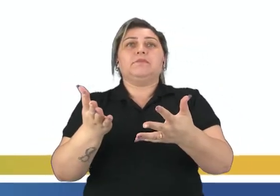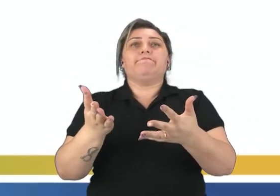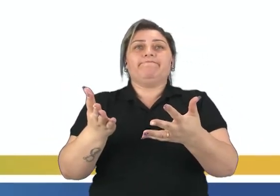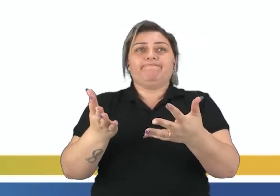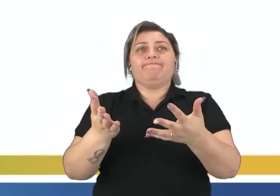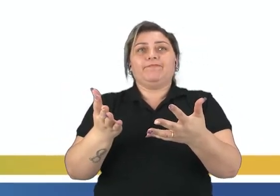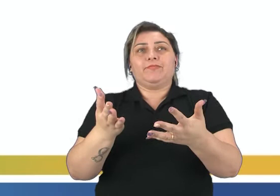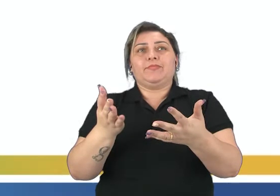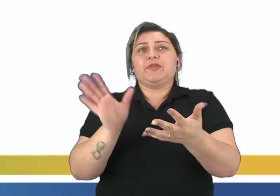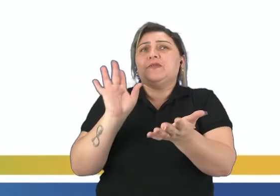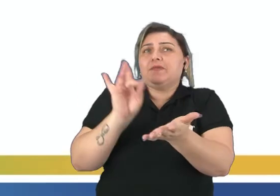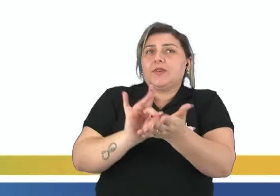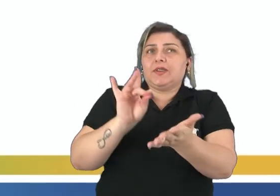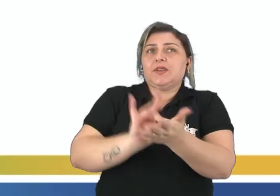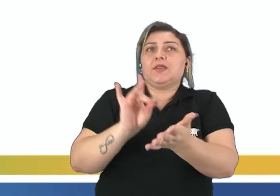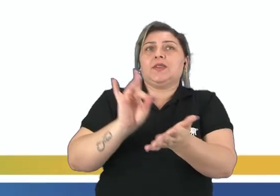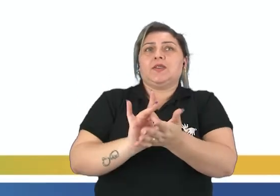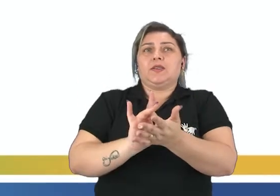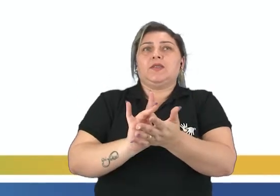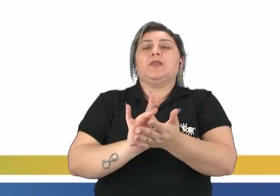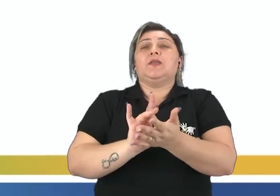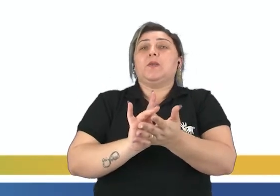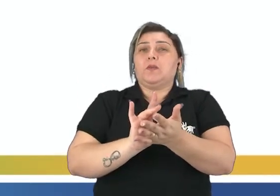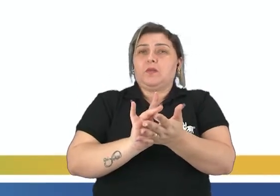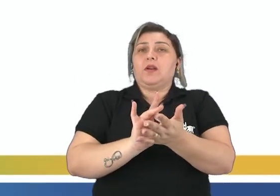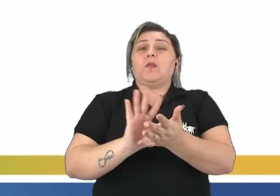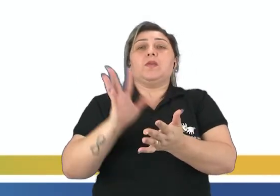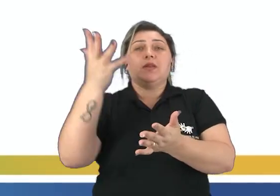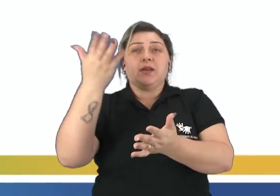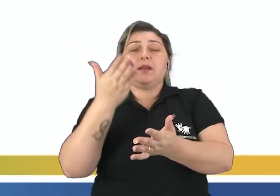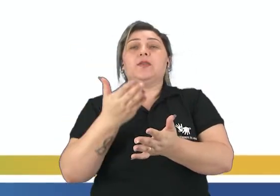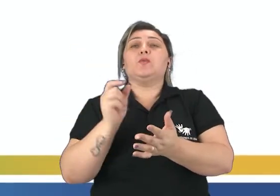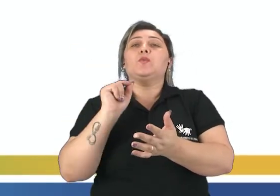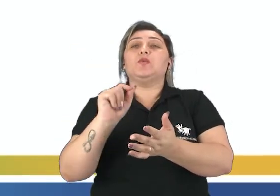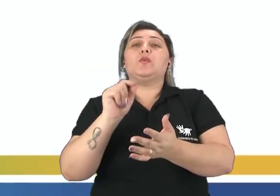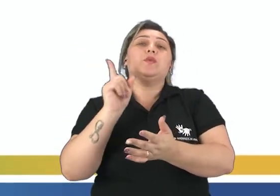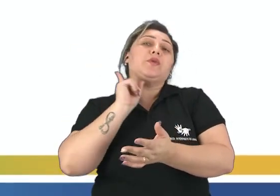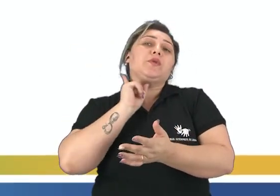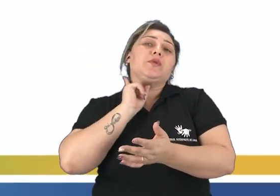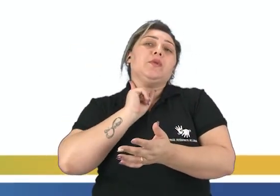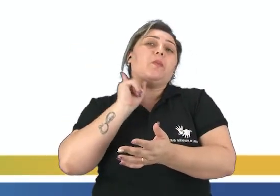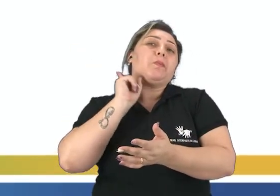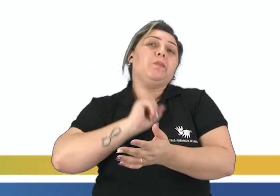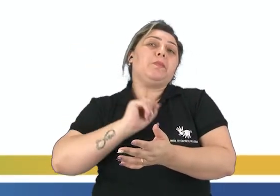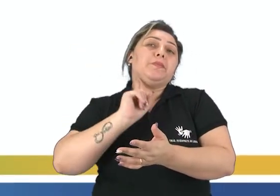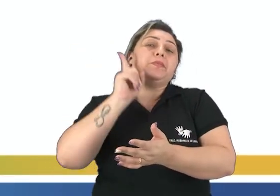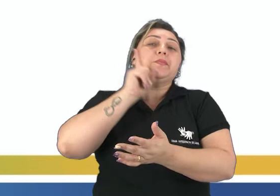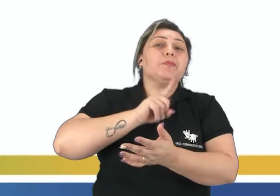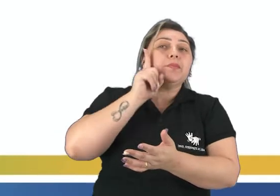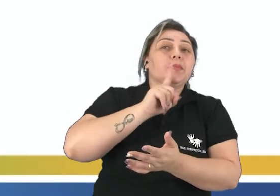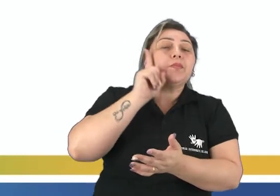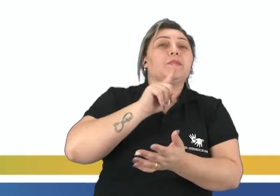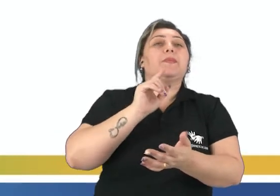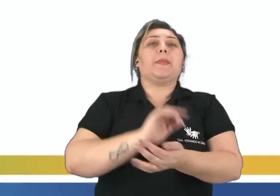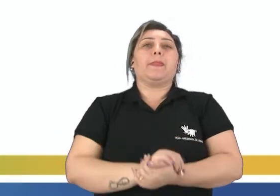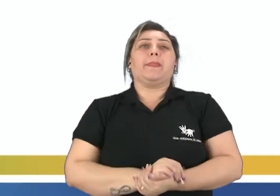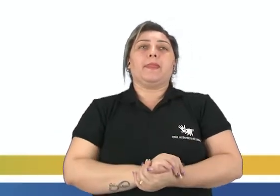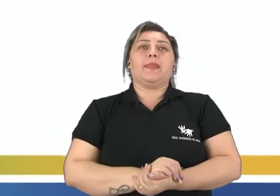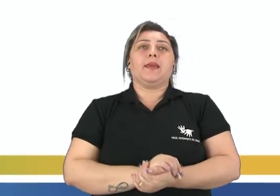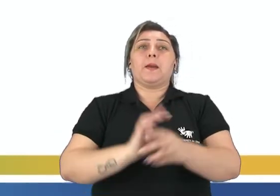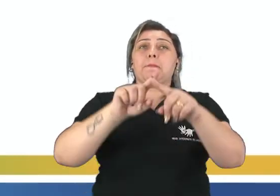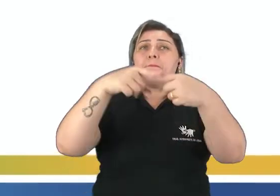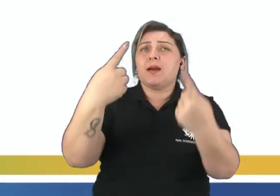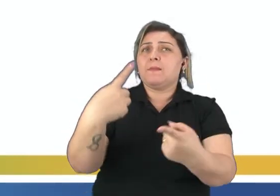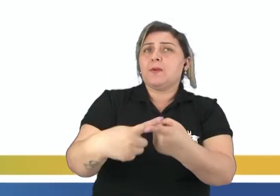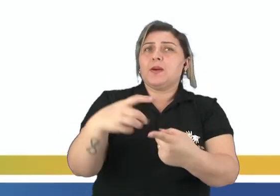impacto, e de fato, a repercussão tomou proporções maiores que os Estados Unidos, maiores fora dos Estados Unidos.